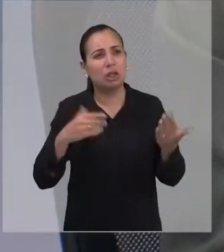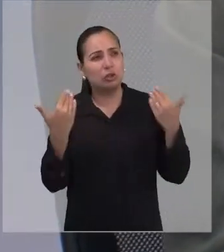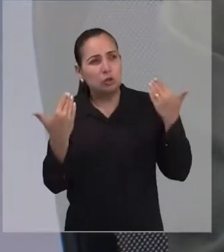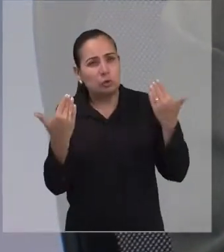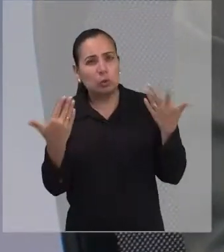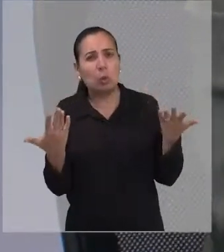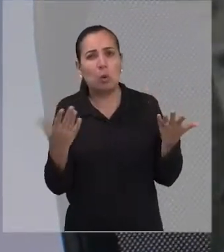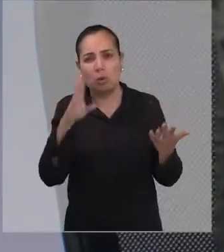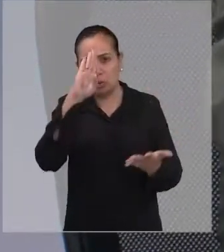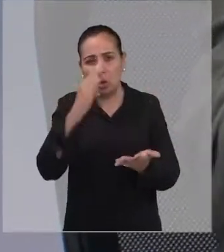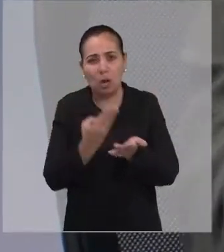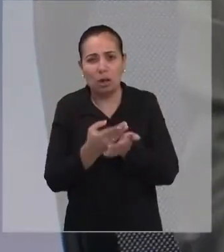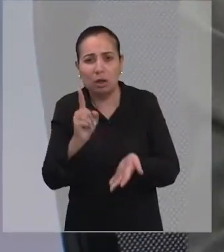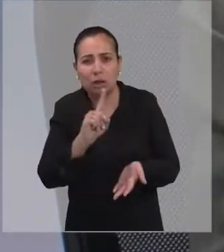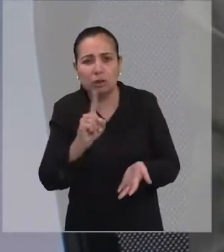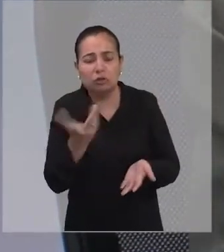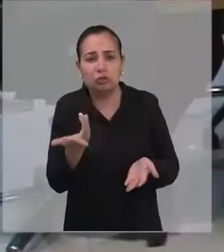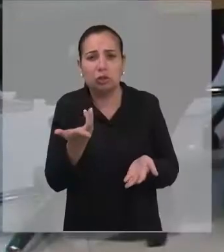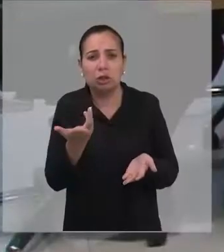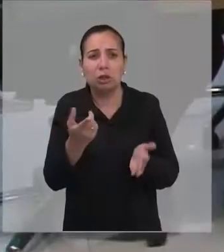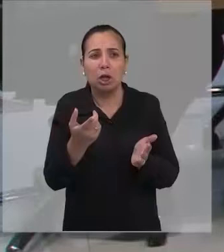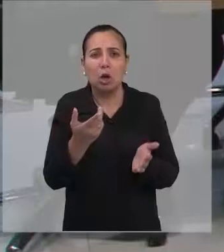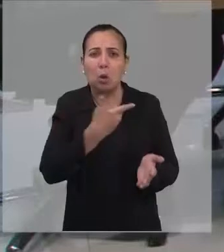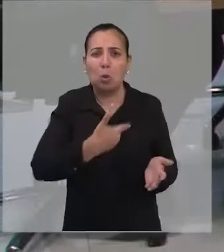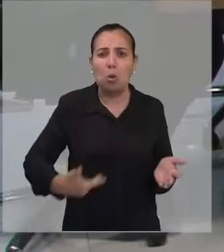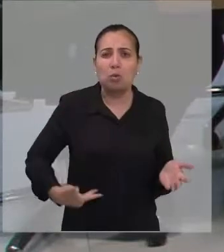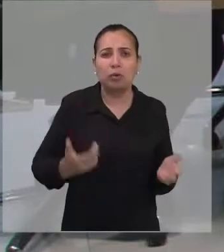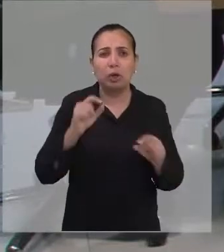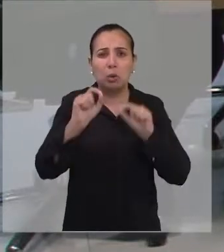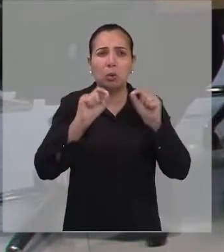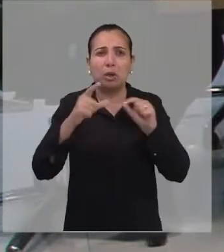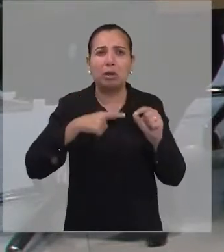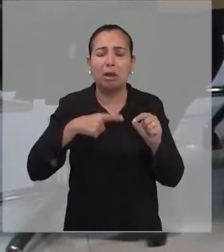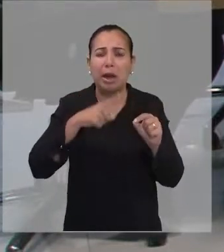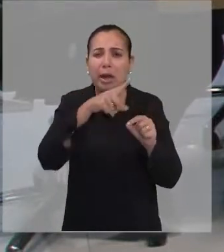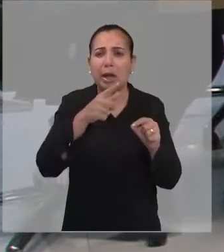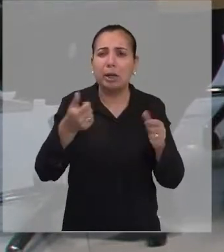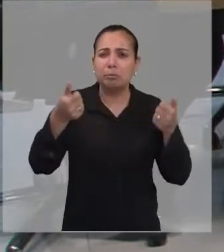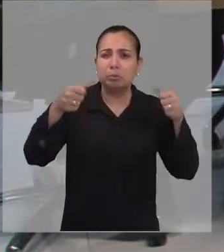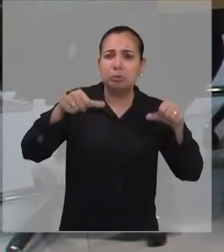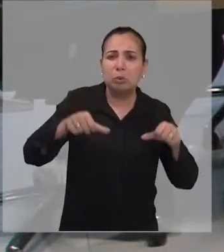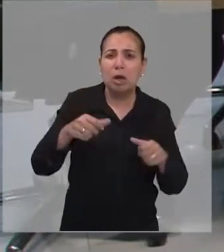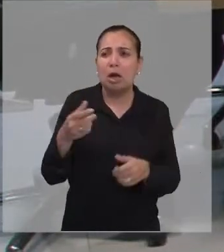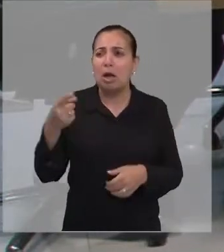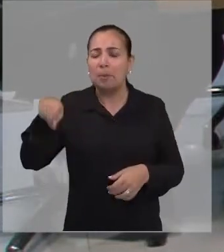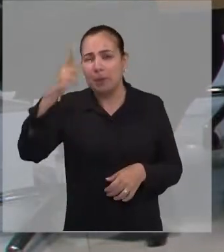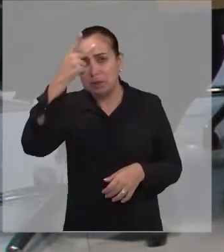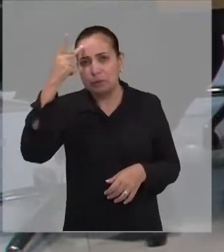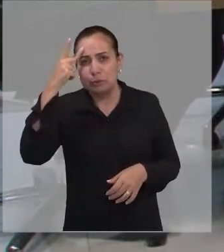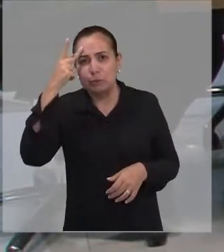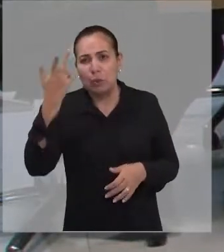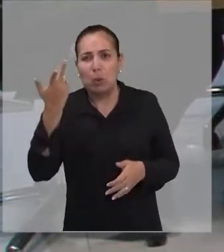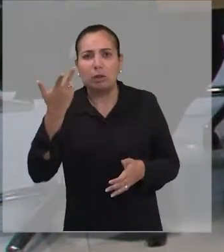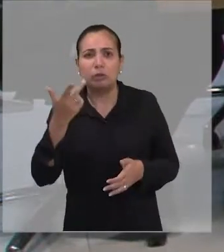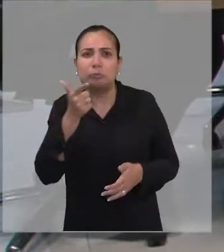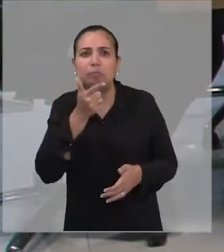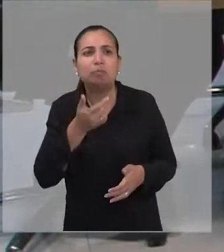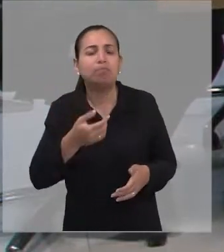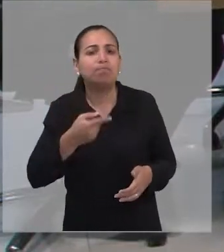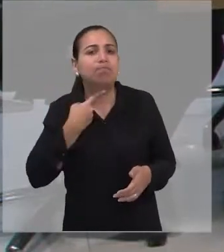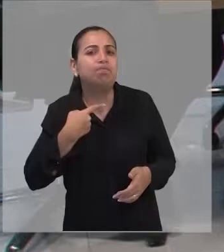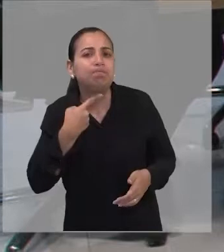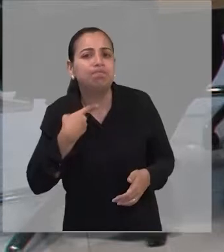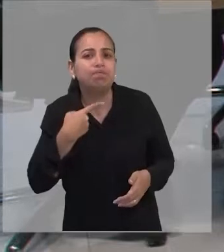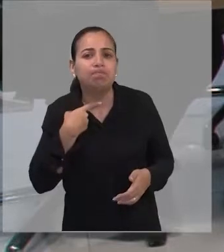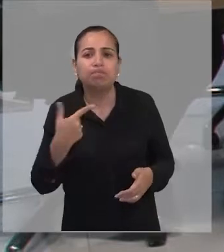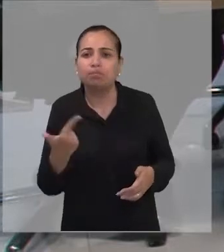descrédito no governo, que mostra aí já com os índices de decadência aí da aprovação, de que parece que a gente vai ter um grande